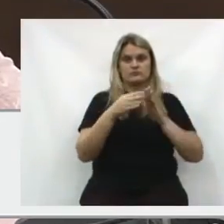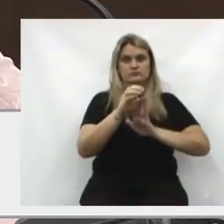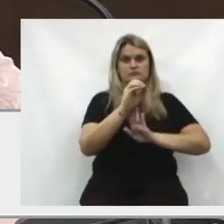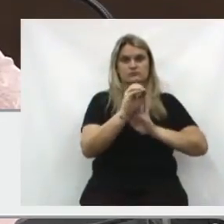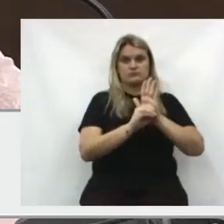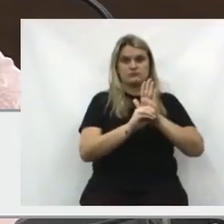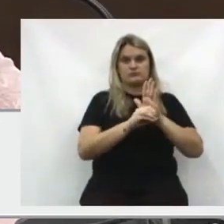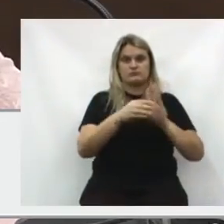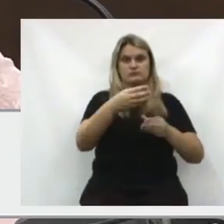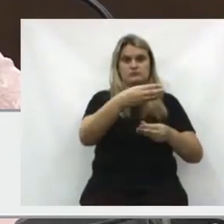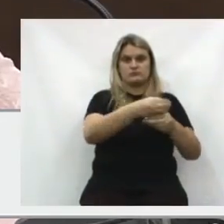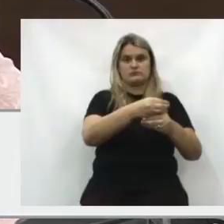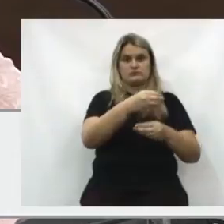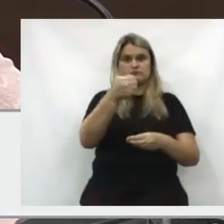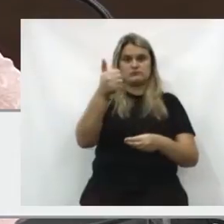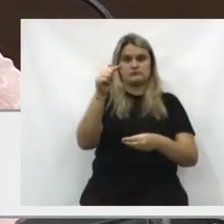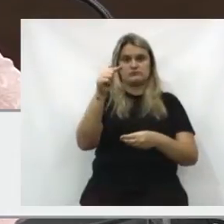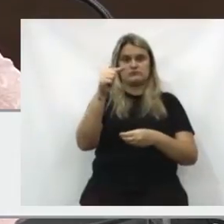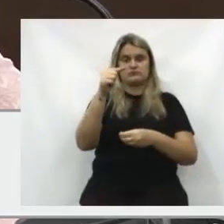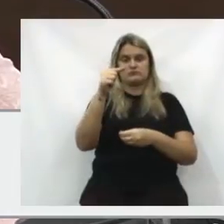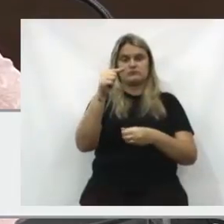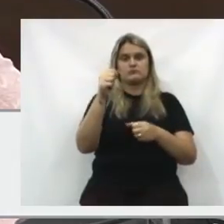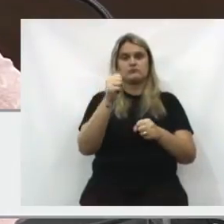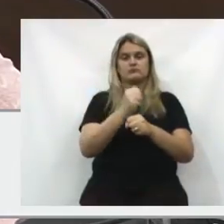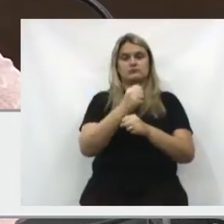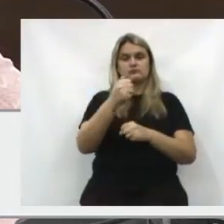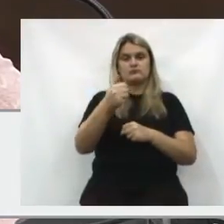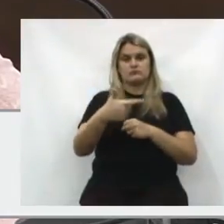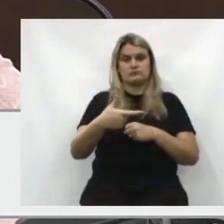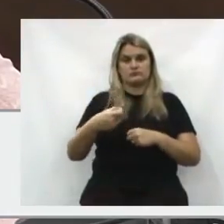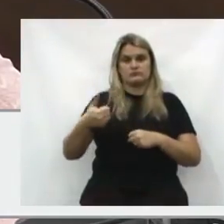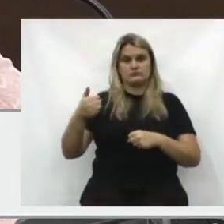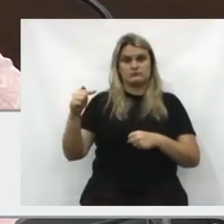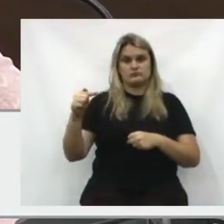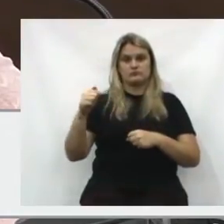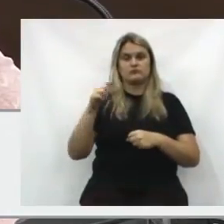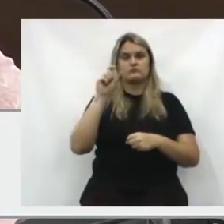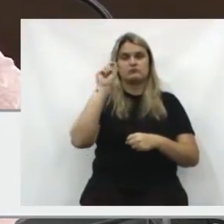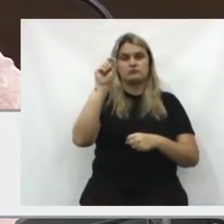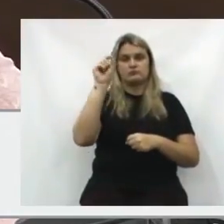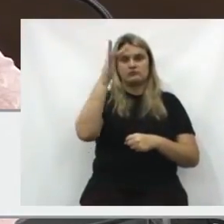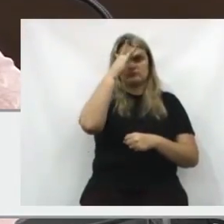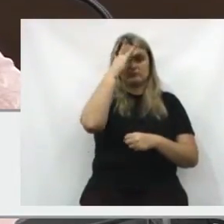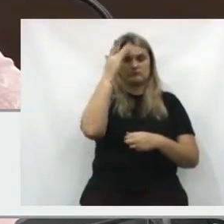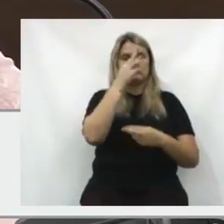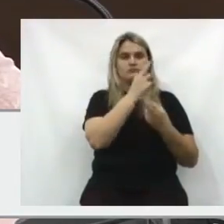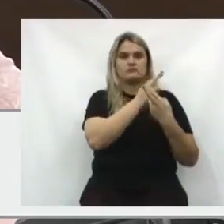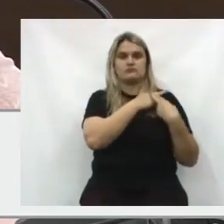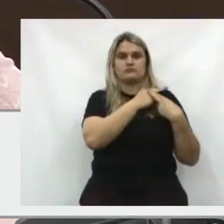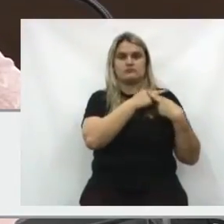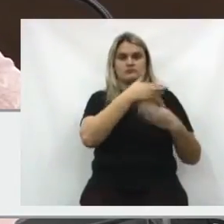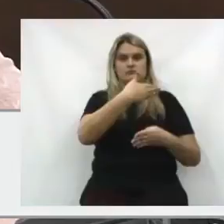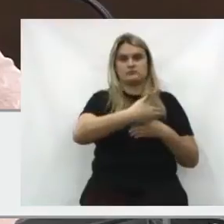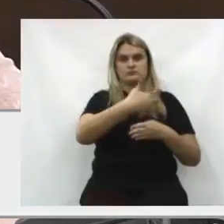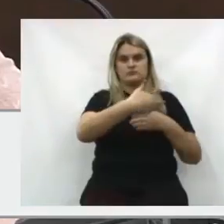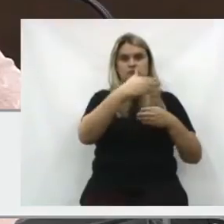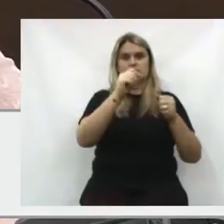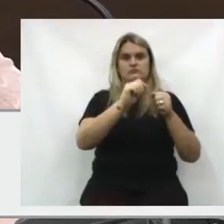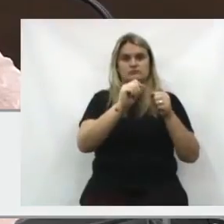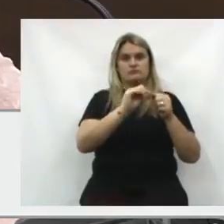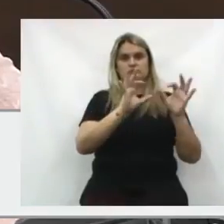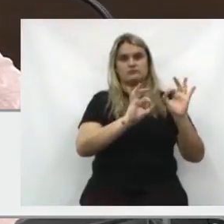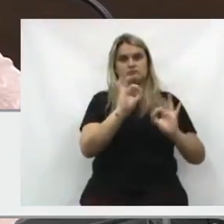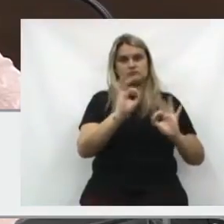comunidades solicitadas no ofício anexo 17/DP, determine ao Departamento de